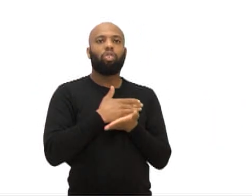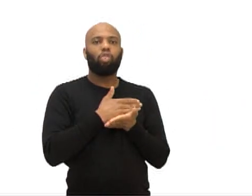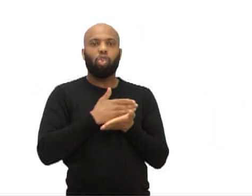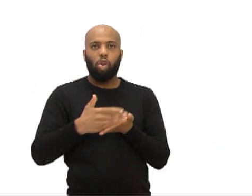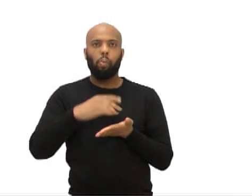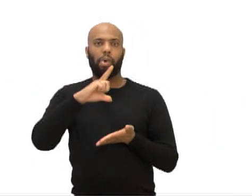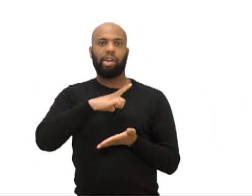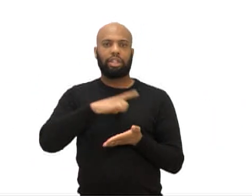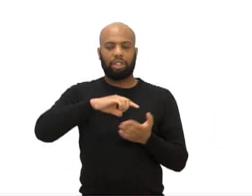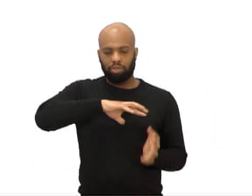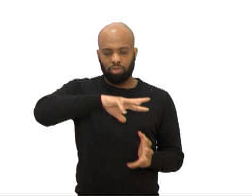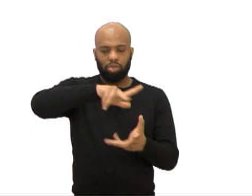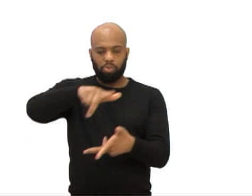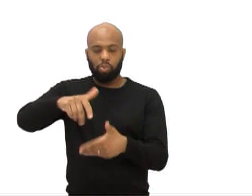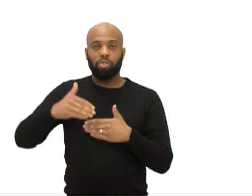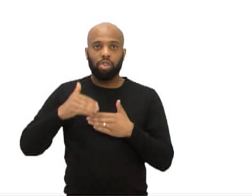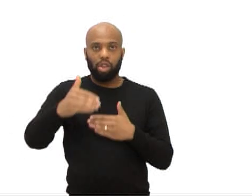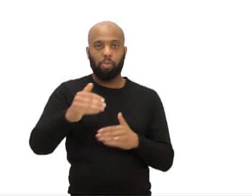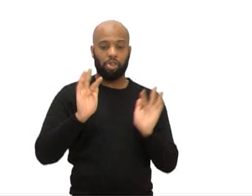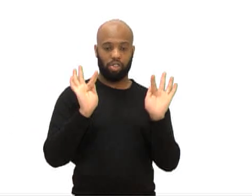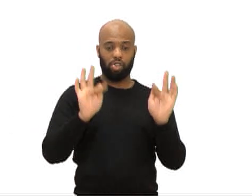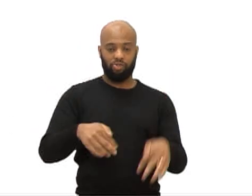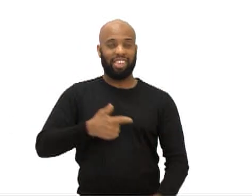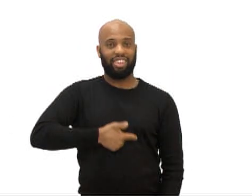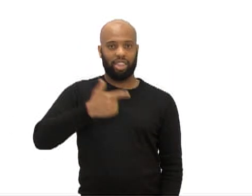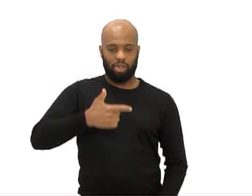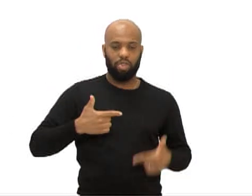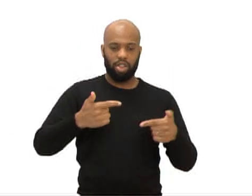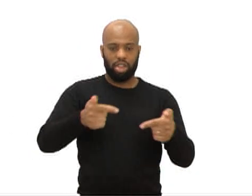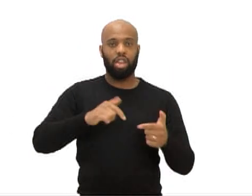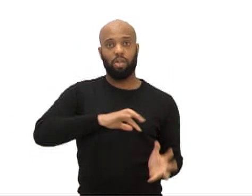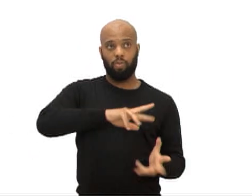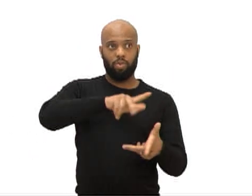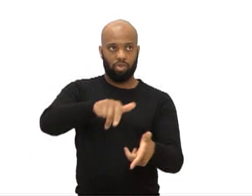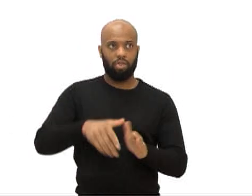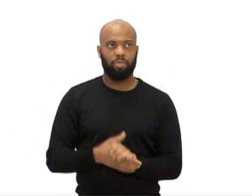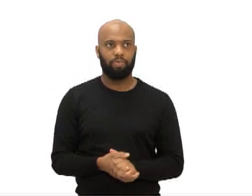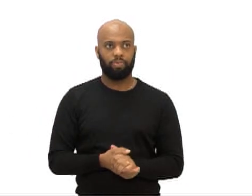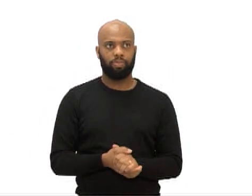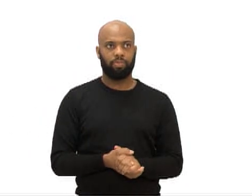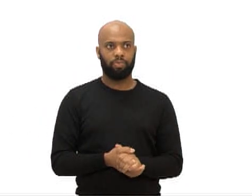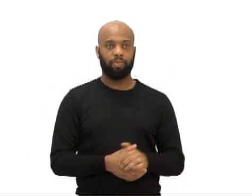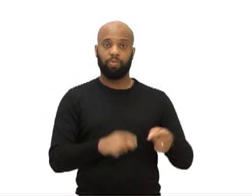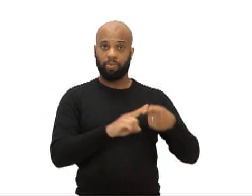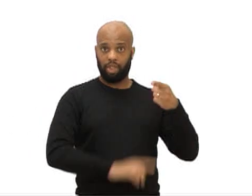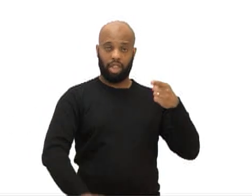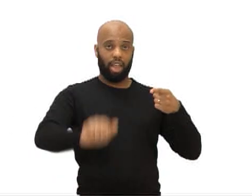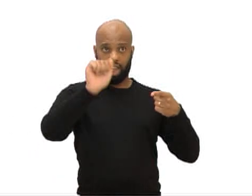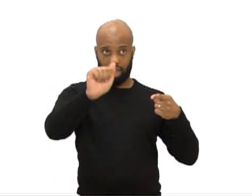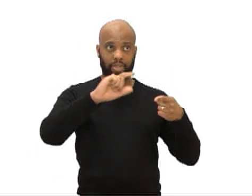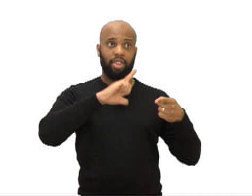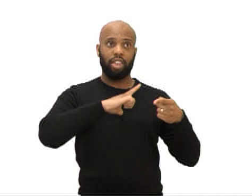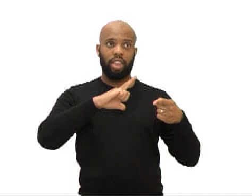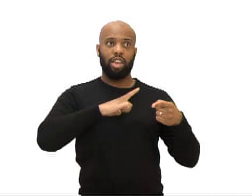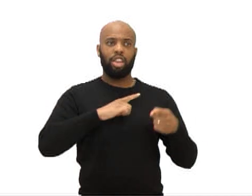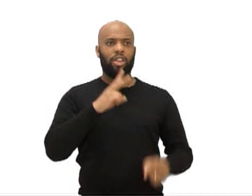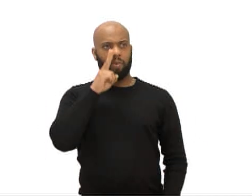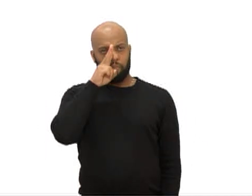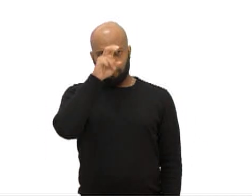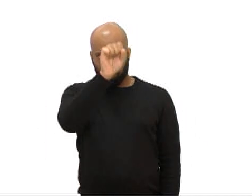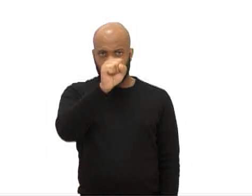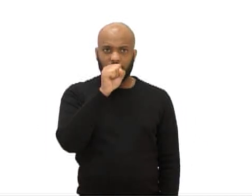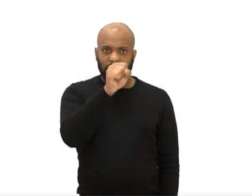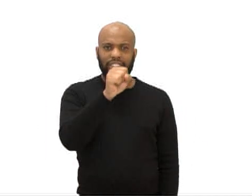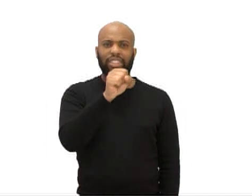a existir no mundo após o fim da Segunda Guerra Mundial. A. Existiu